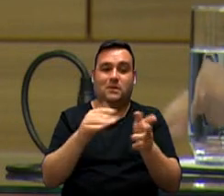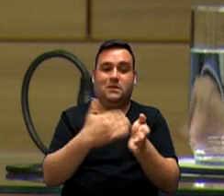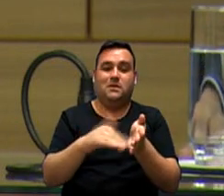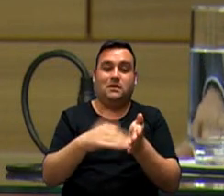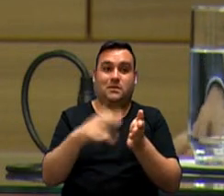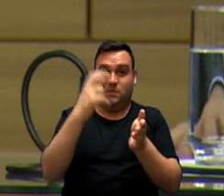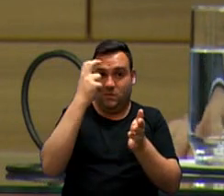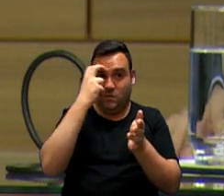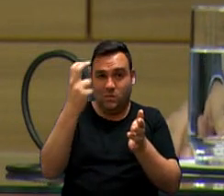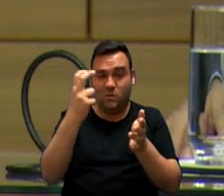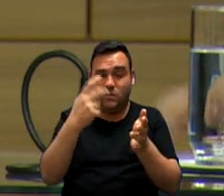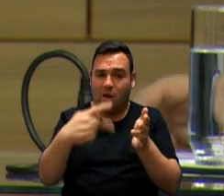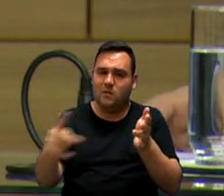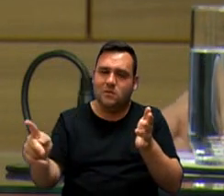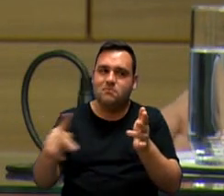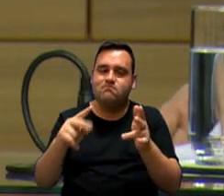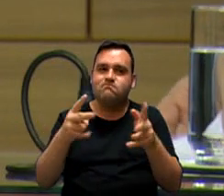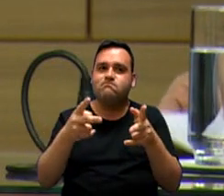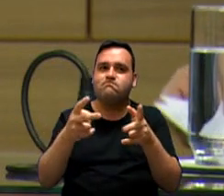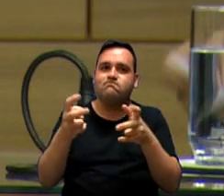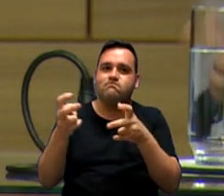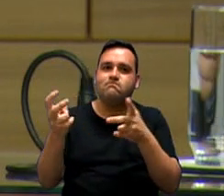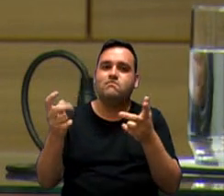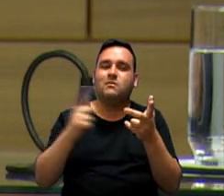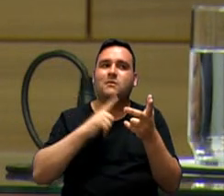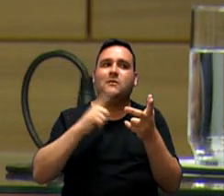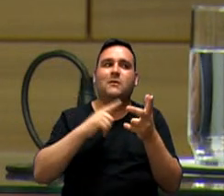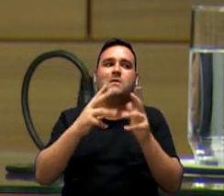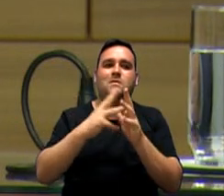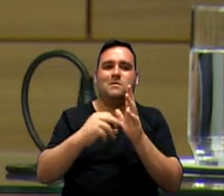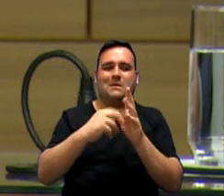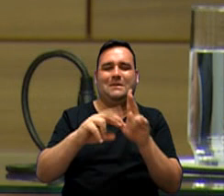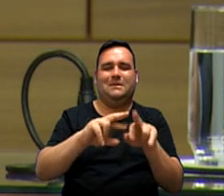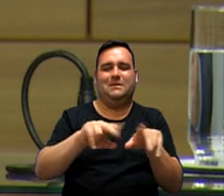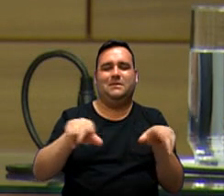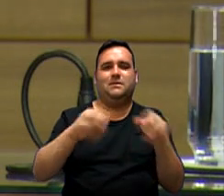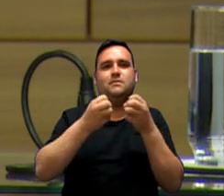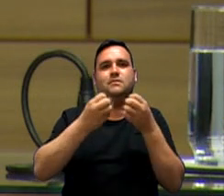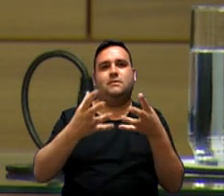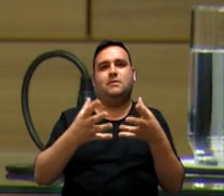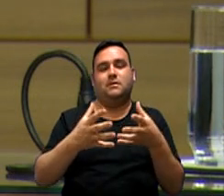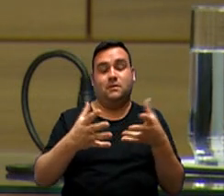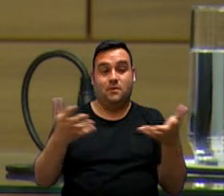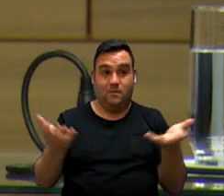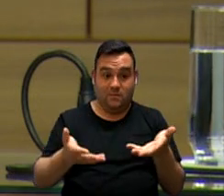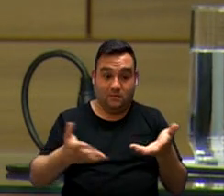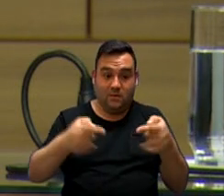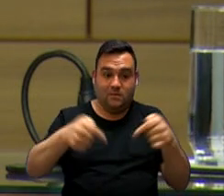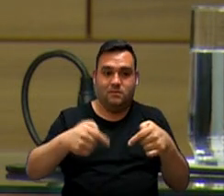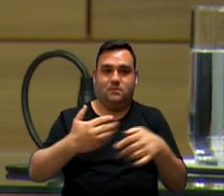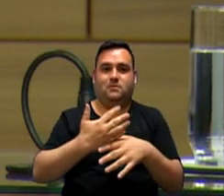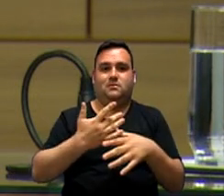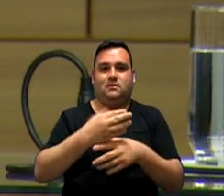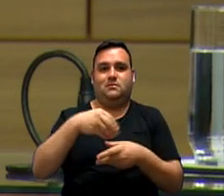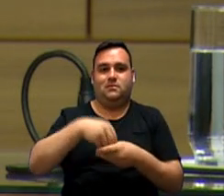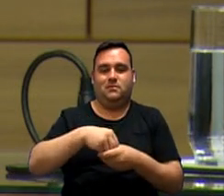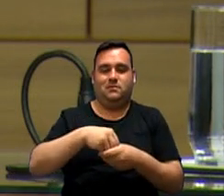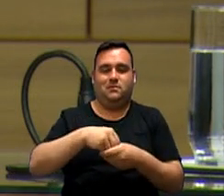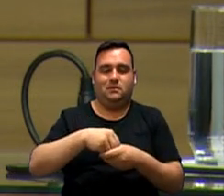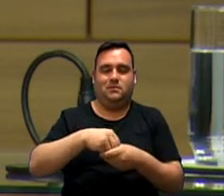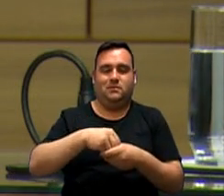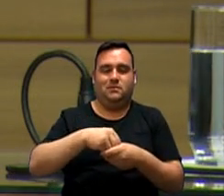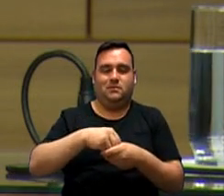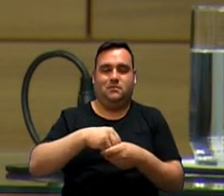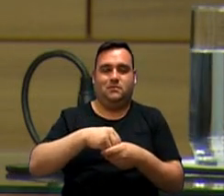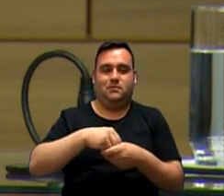Cultura acorde e veja os exemplos que nós temos aqui na nossa cidade, sabe?